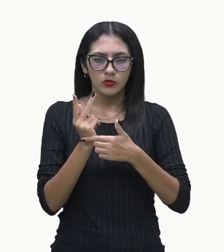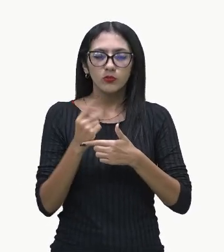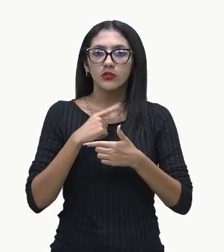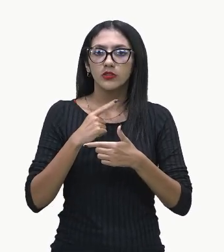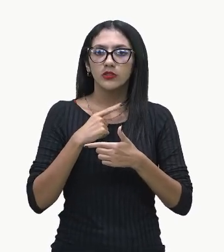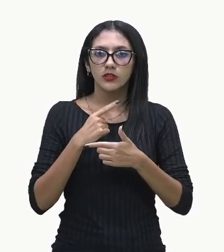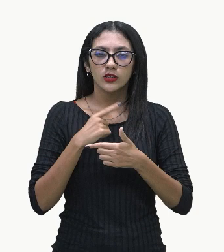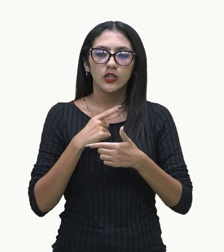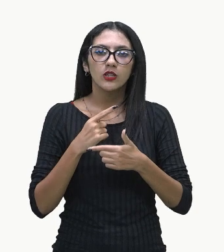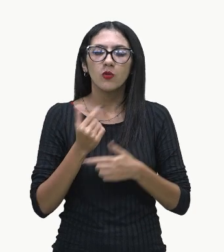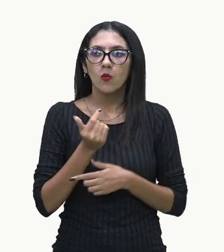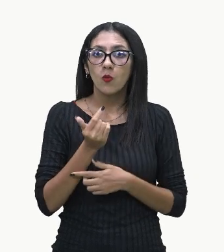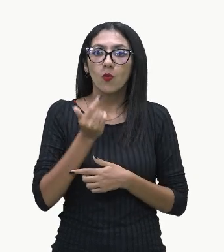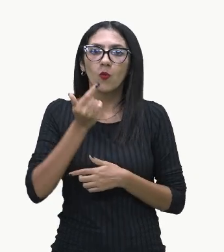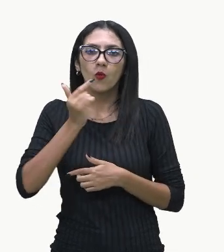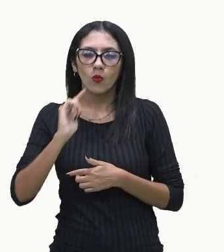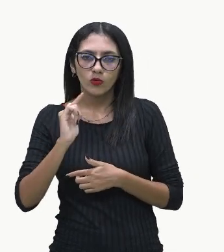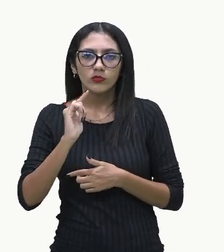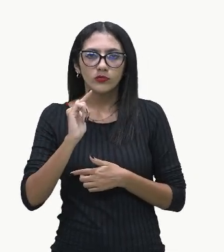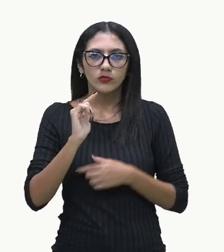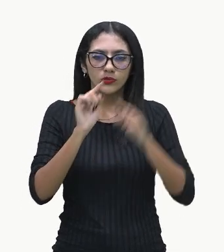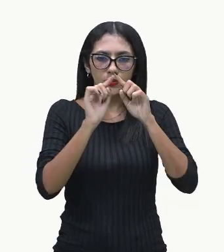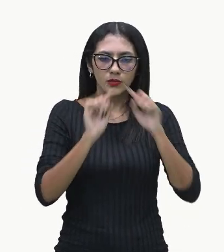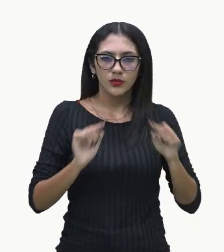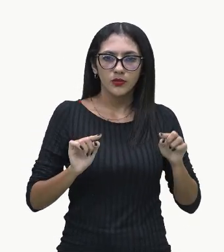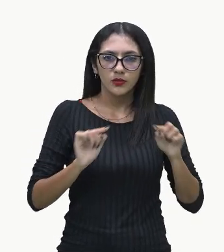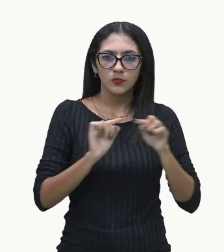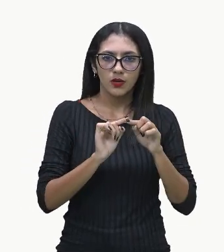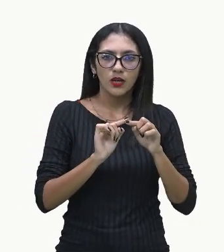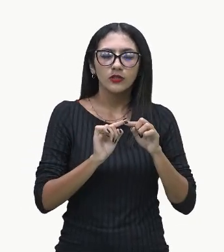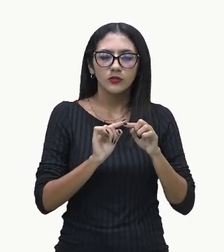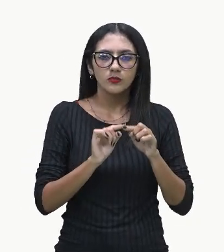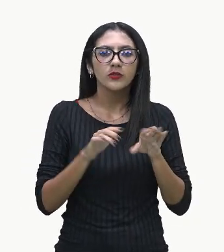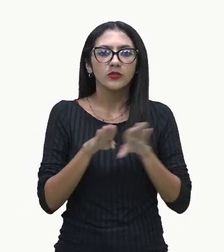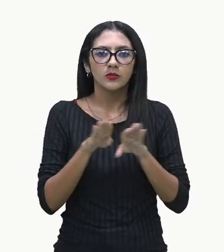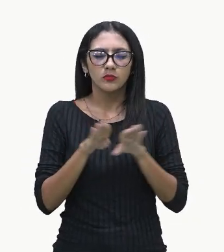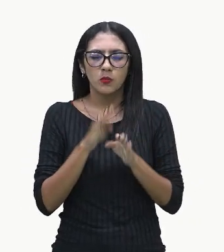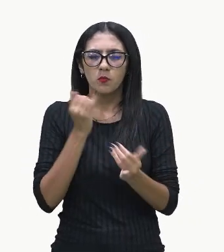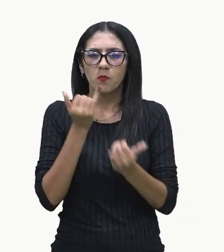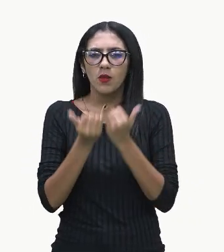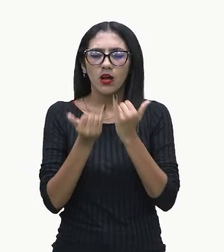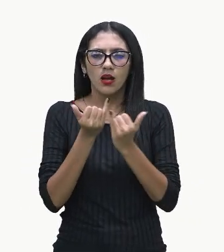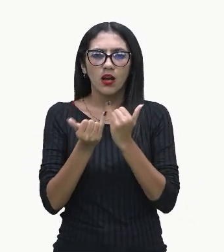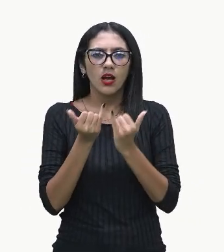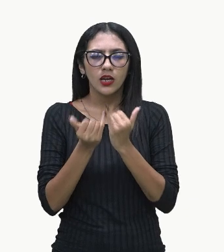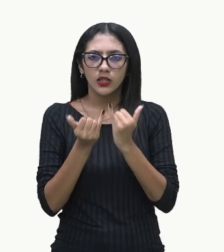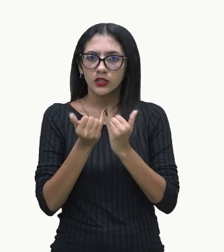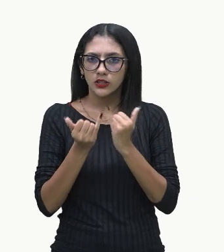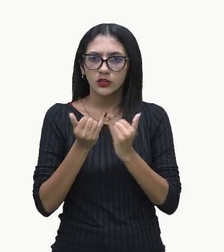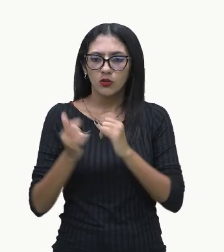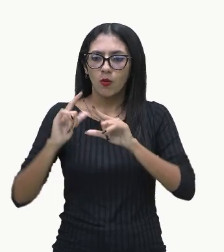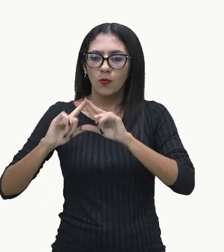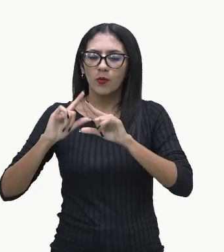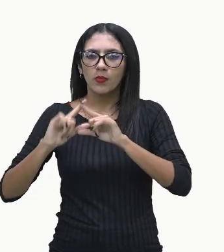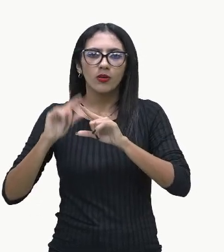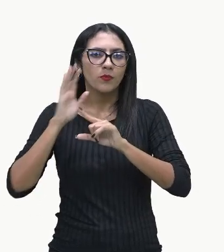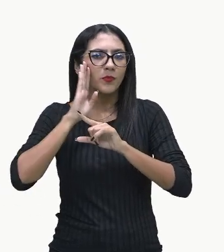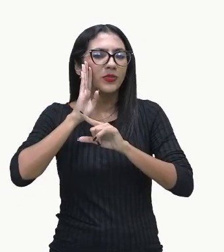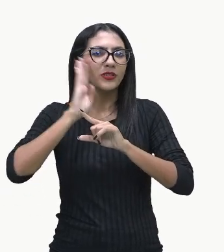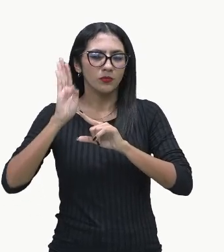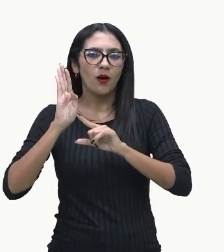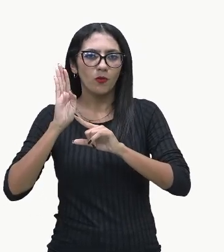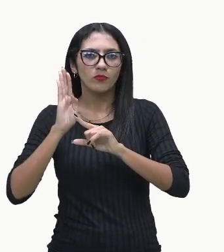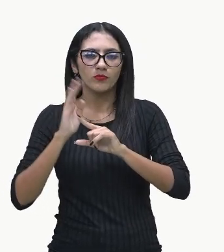novos triângulos. E esses dois novos triângulos são semelhantes ali ao triângulo original. Então, por isso,